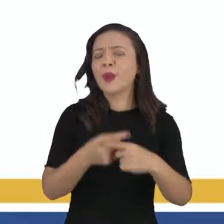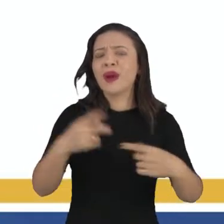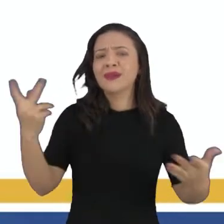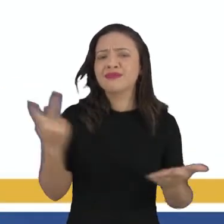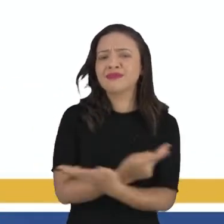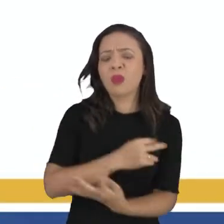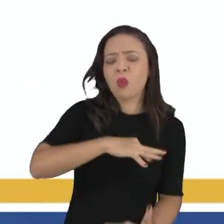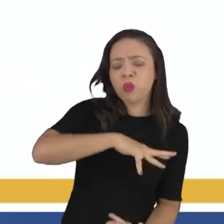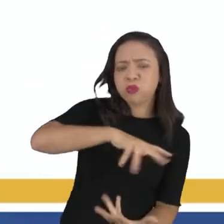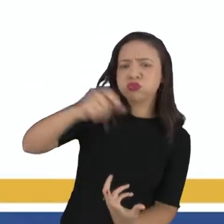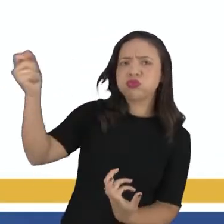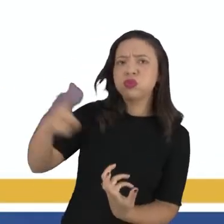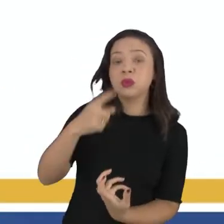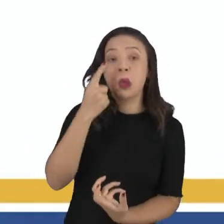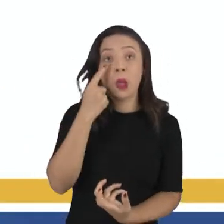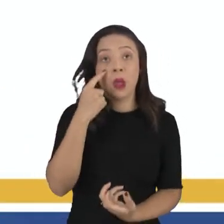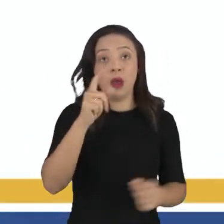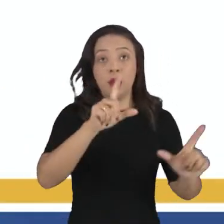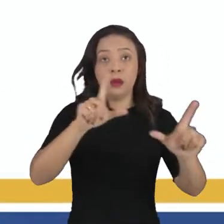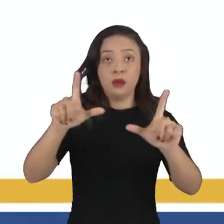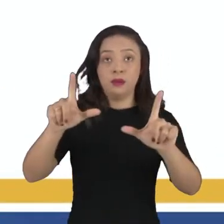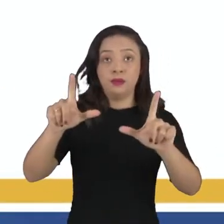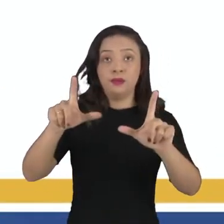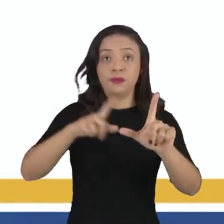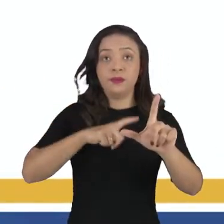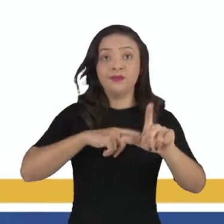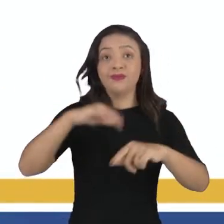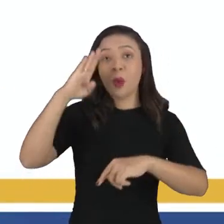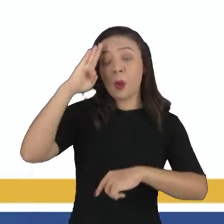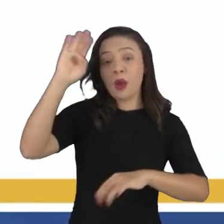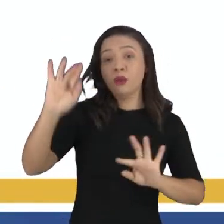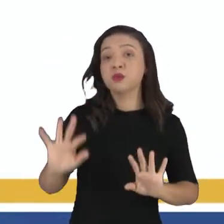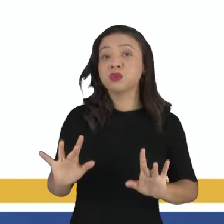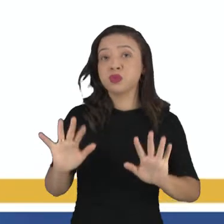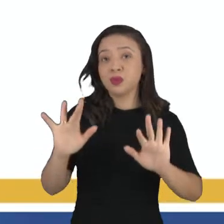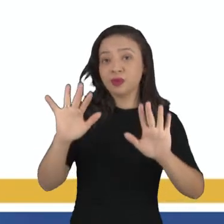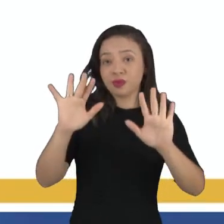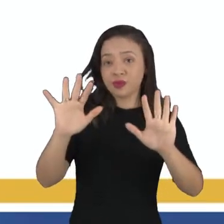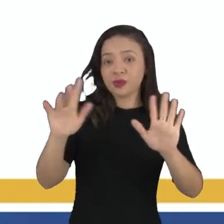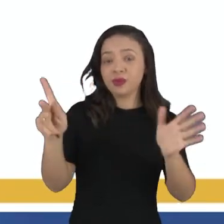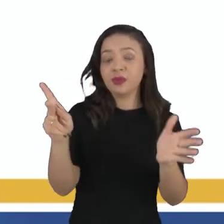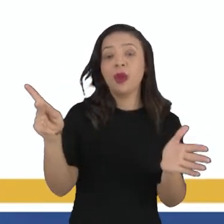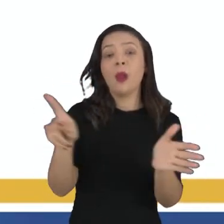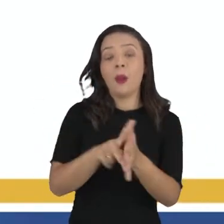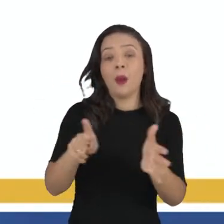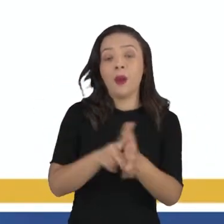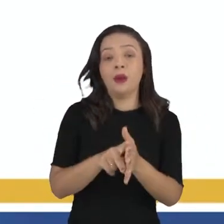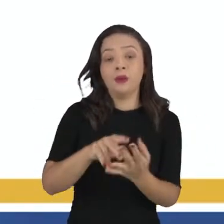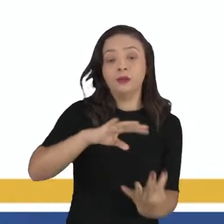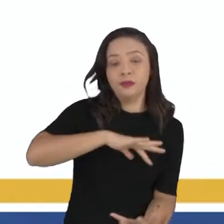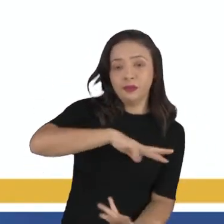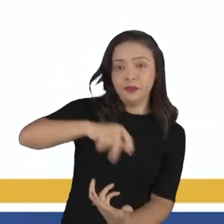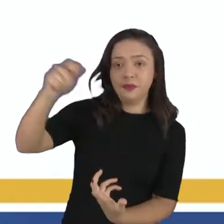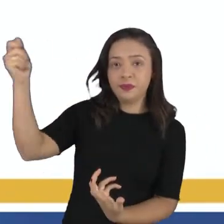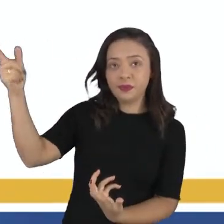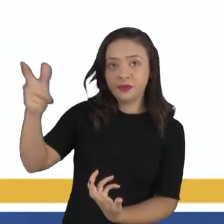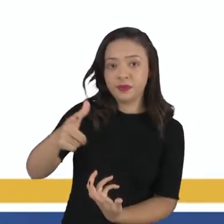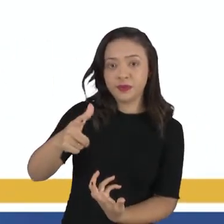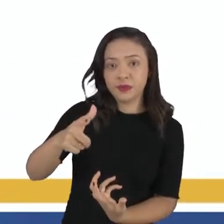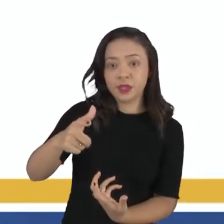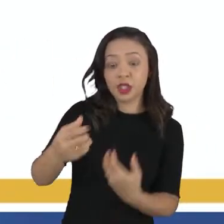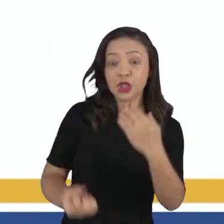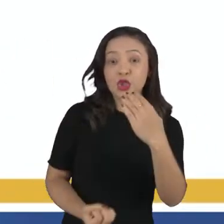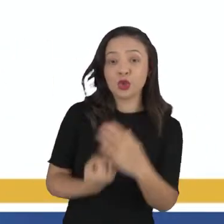né? Aí na telinha, de um lado, vocês têm os principais gases, né, do efeito estufa, né, que formam aquela barreira na atmosfera e que vêm